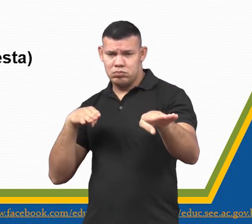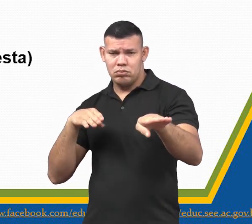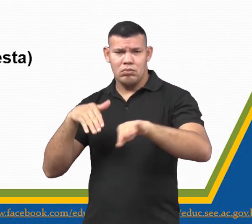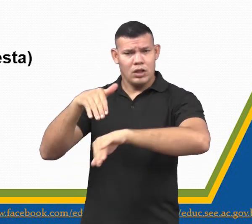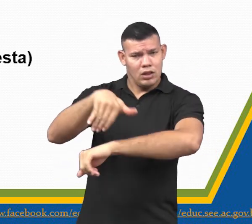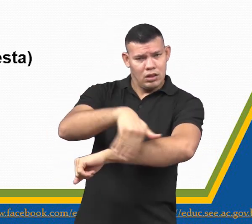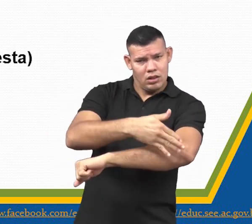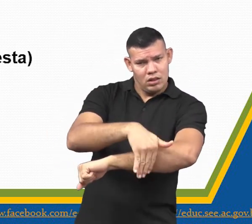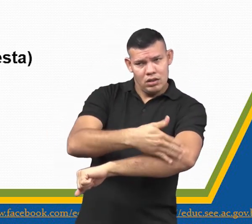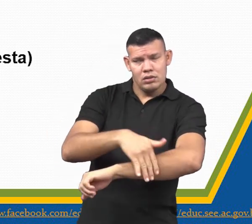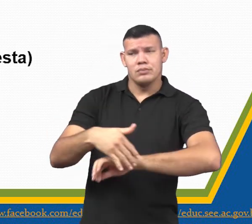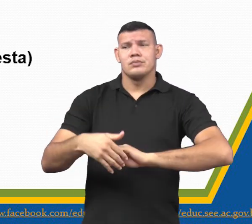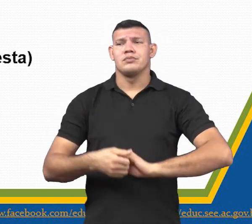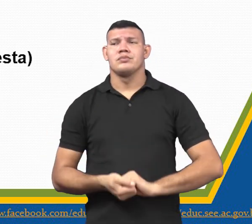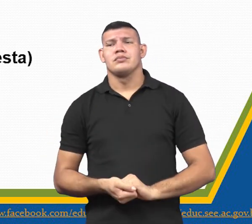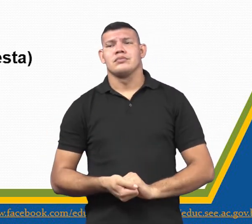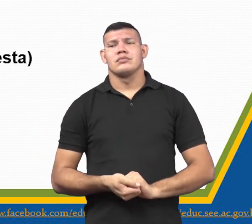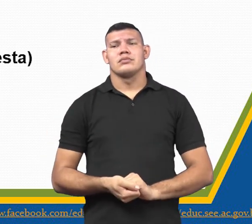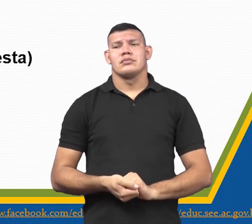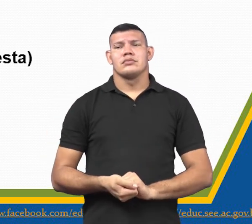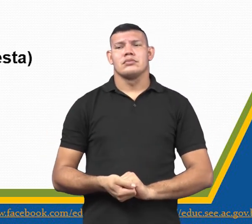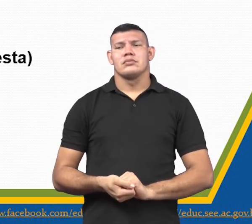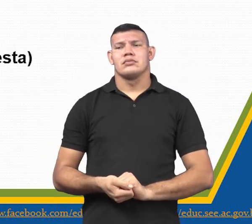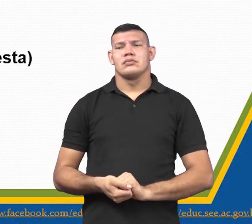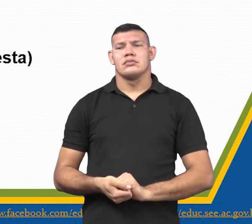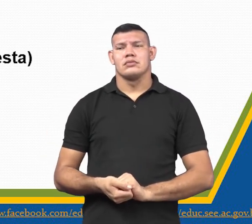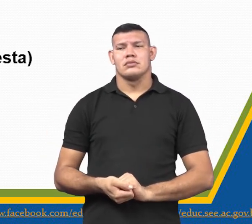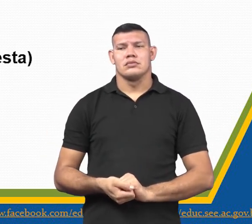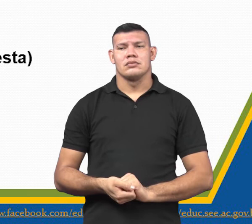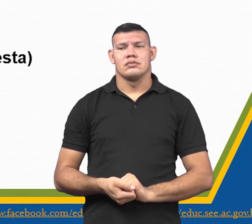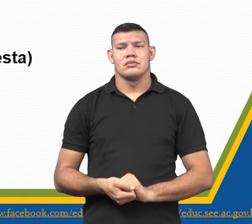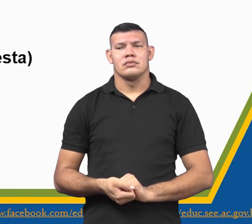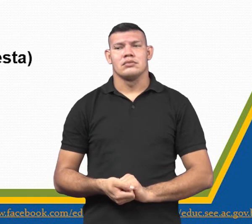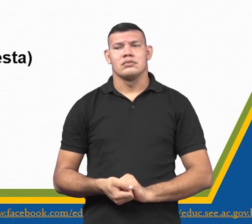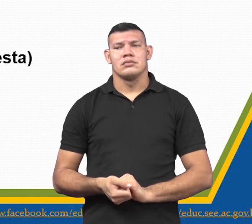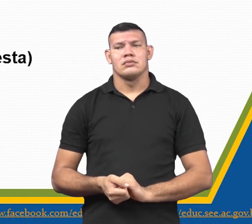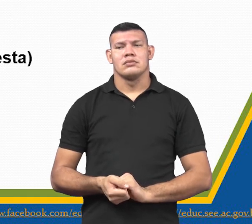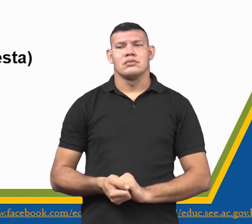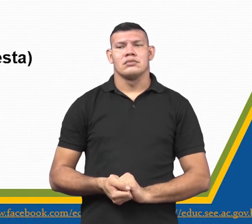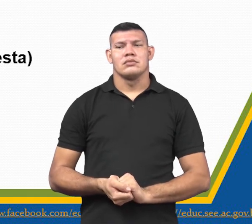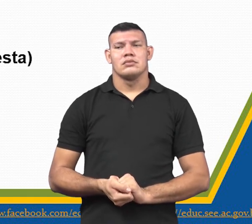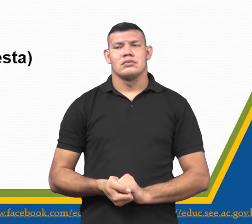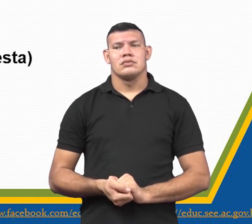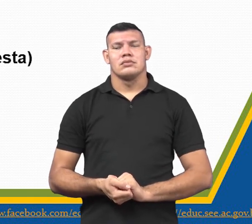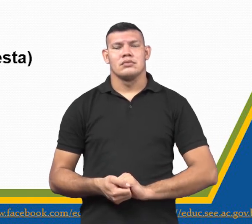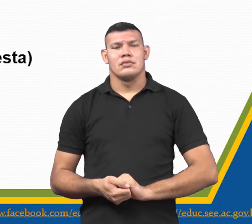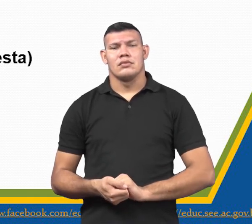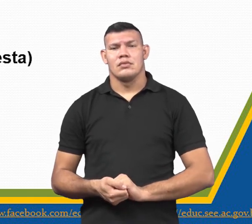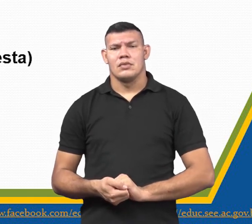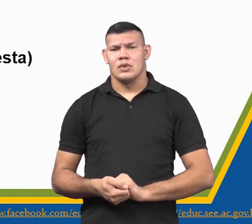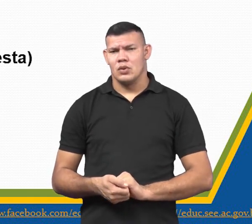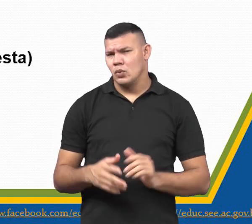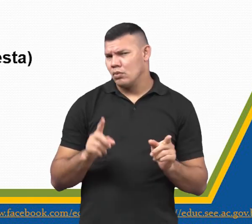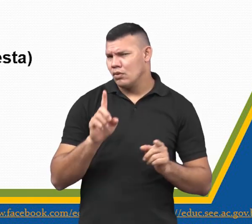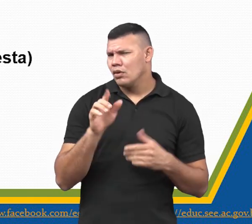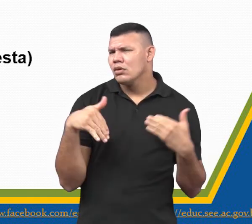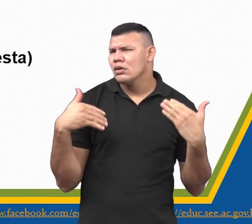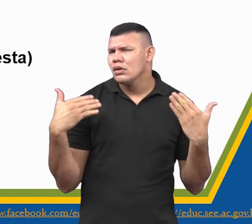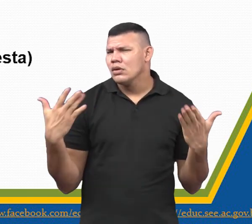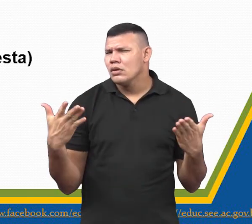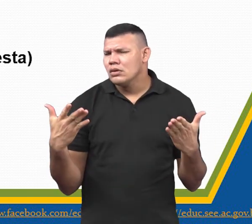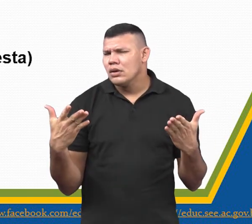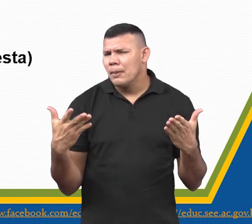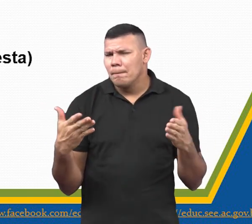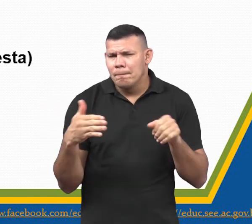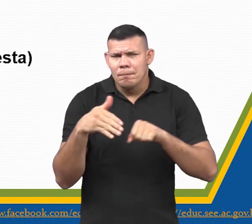corra al bordillo de la acera. Nunca anda al bordillo de la acera. Ou seja, ao bordo